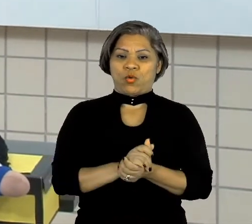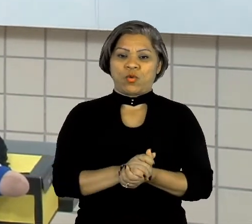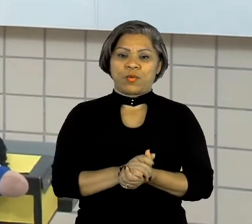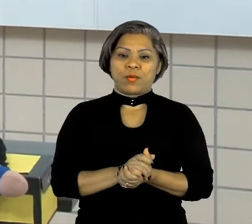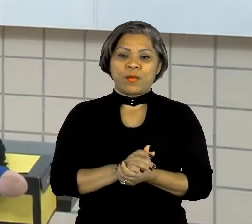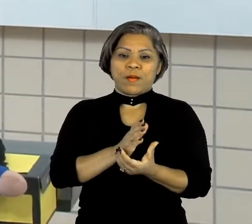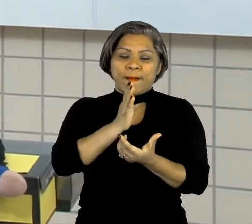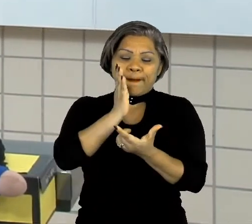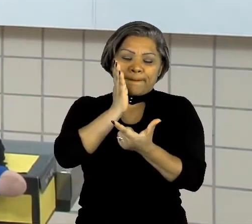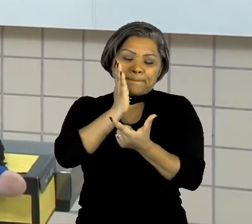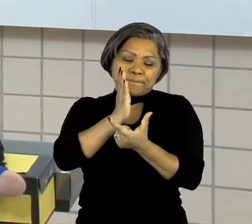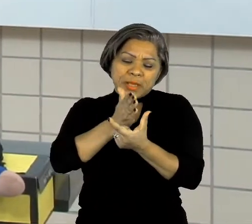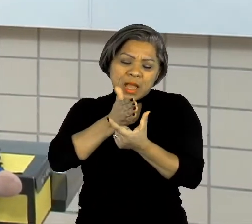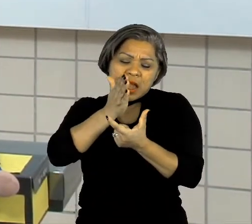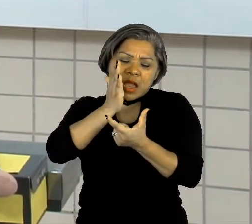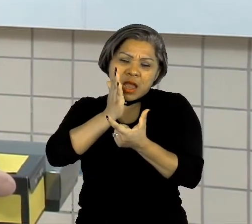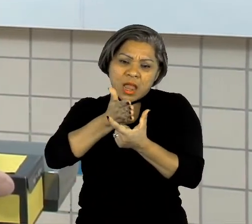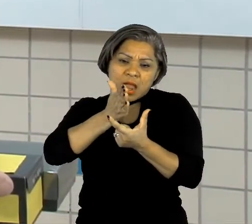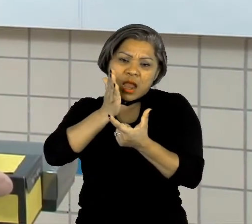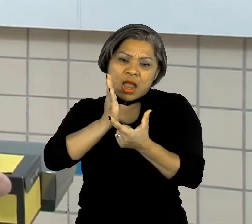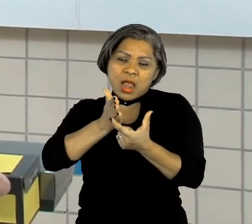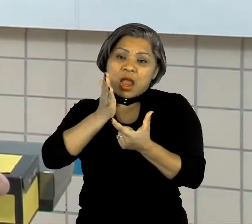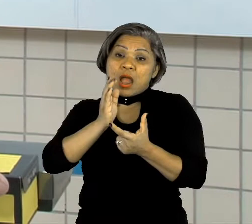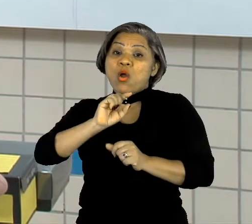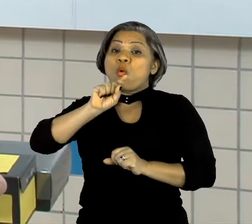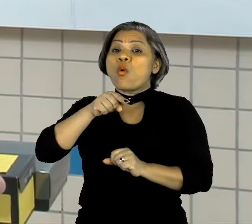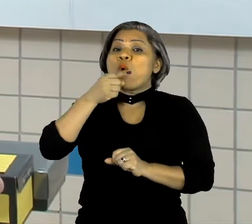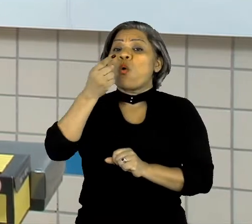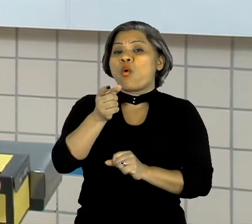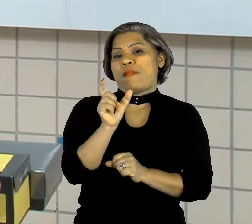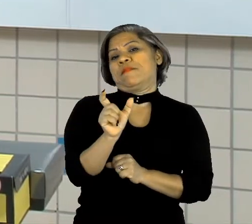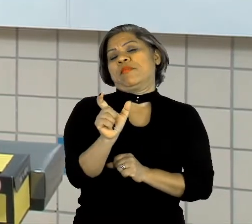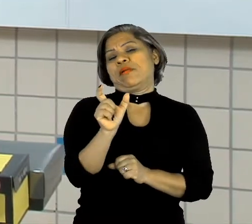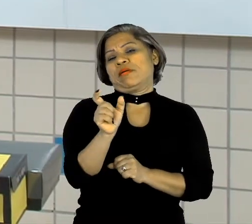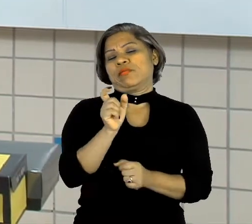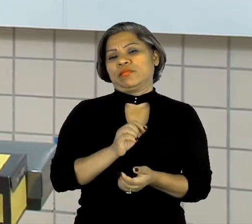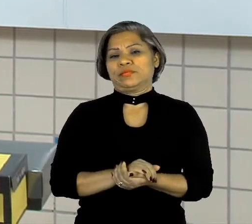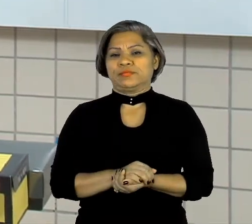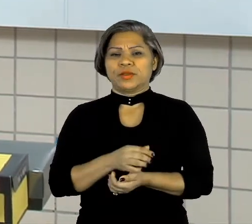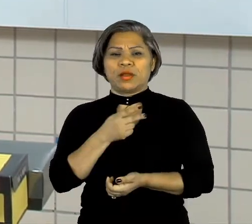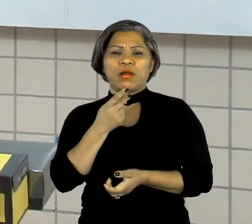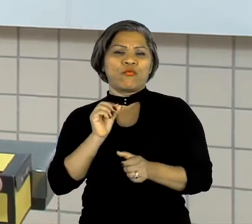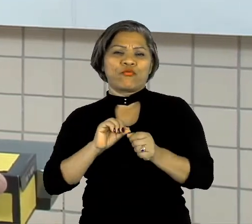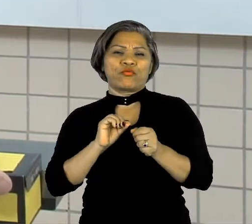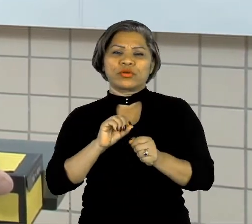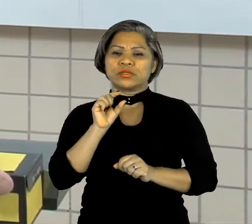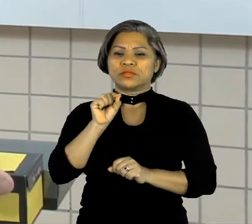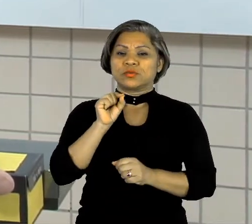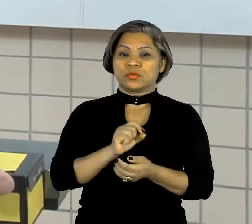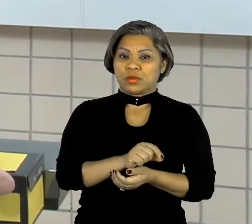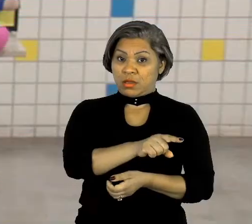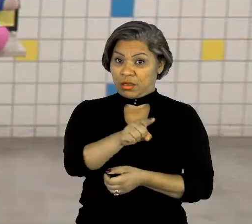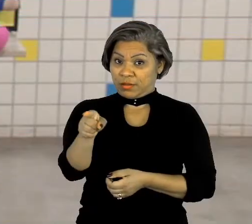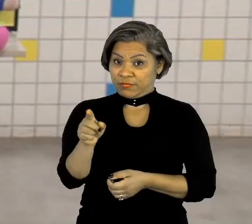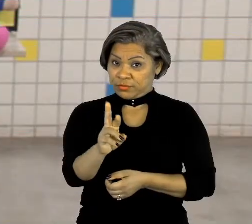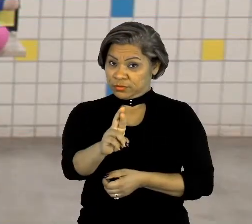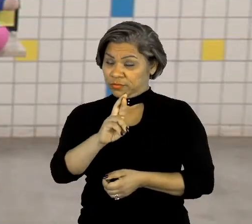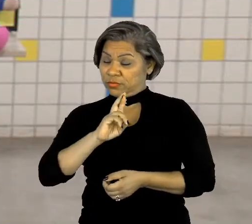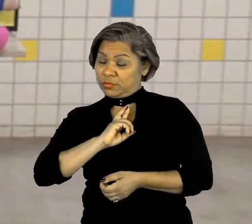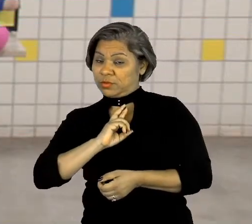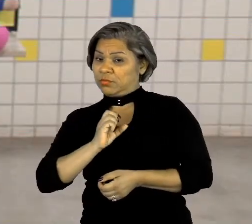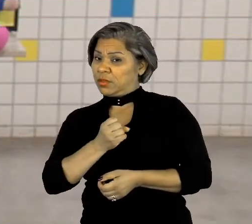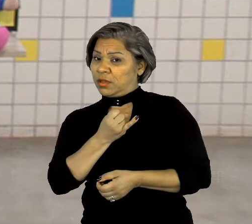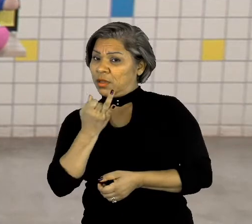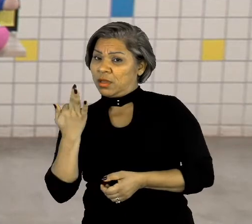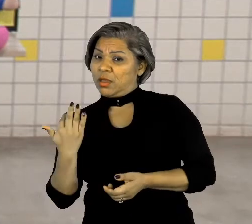pausadamente outras palavras, e aí o que nós vamos fazer? Vocês é que vão responder para mim daí quantas